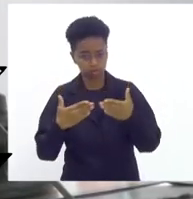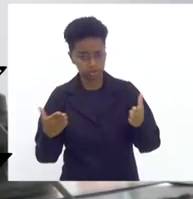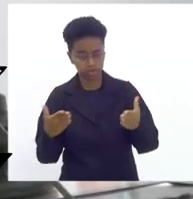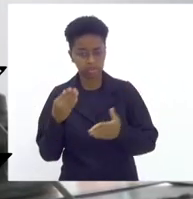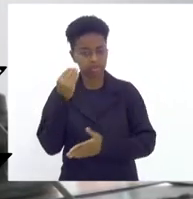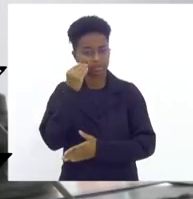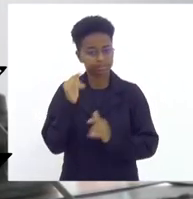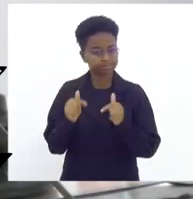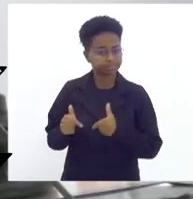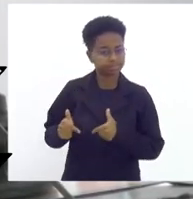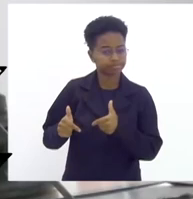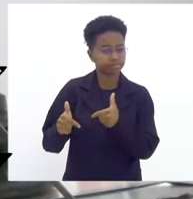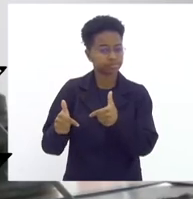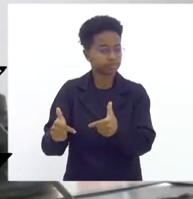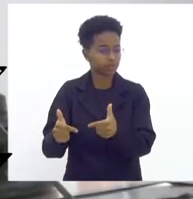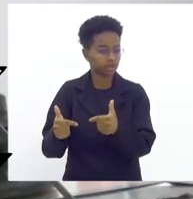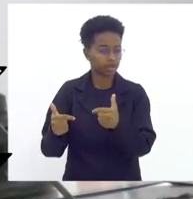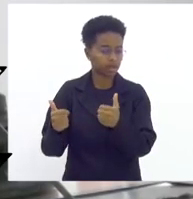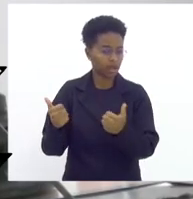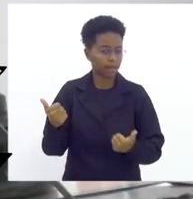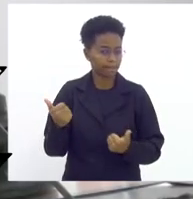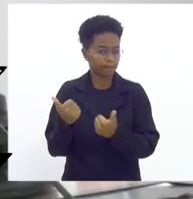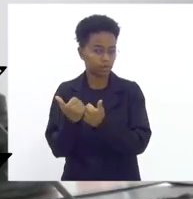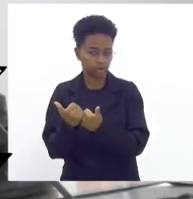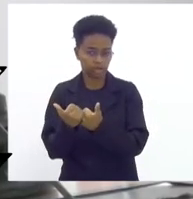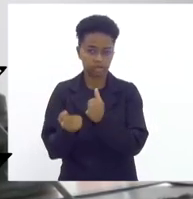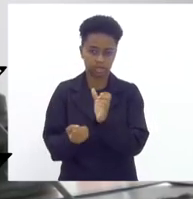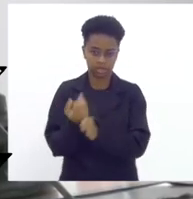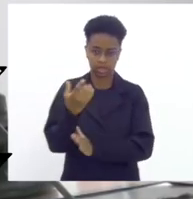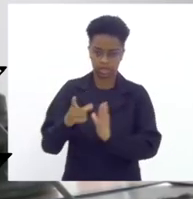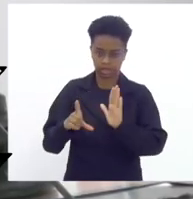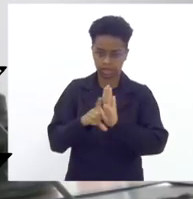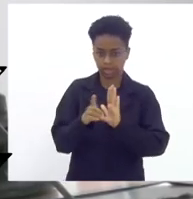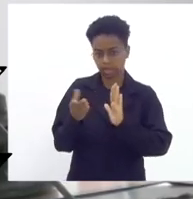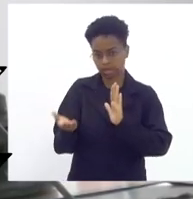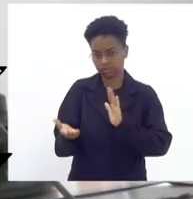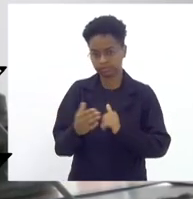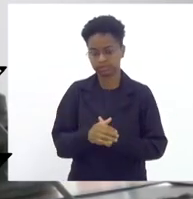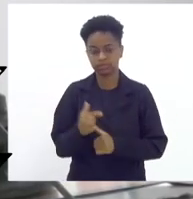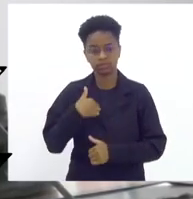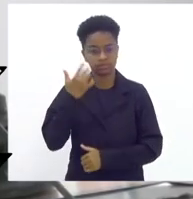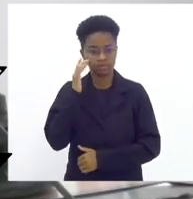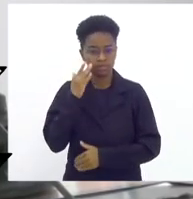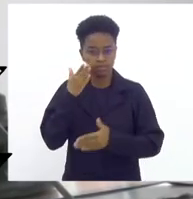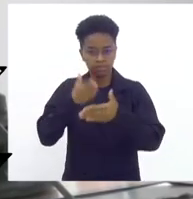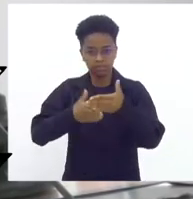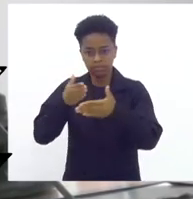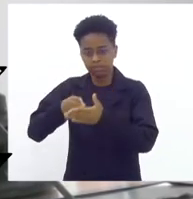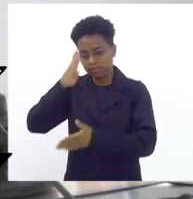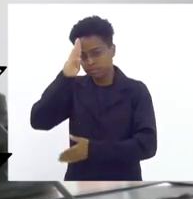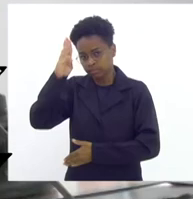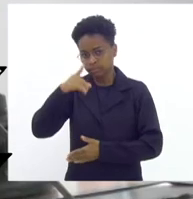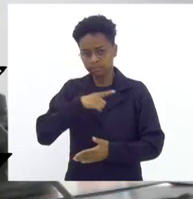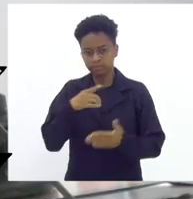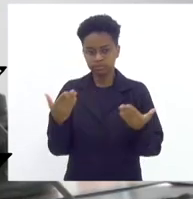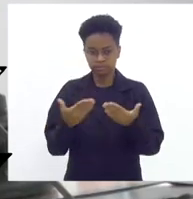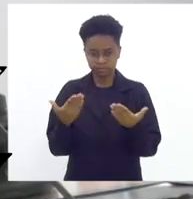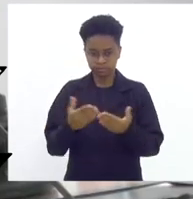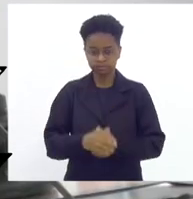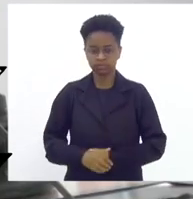atuar em favor da implementação dessa legislação acho que é o maior entrave que a gente tem no momento